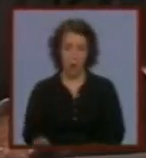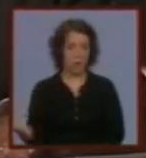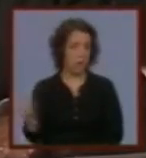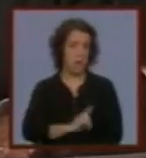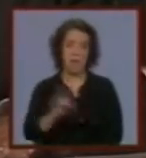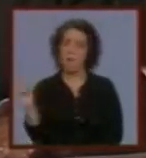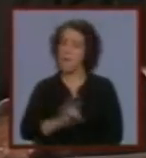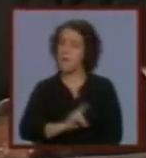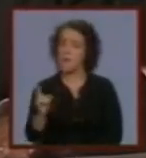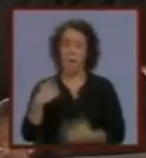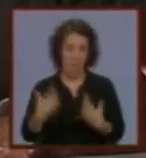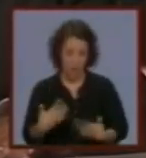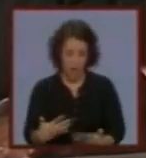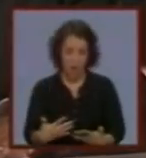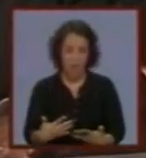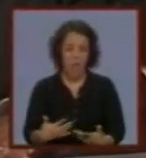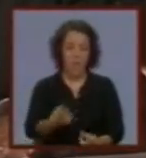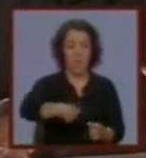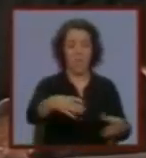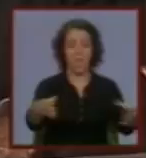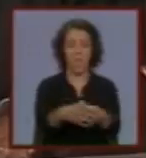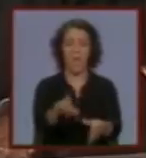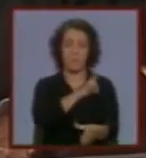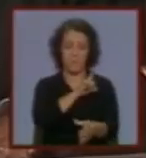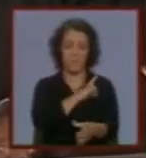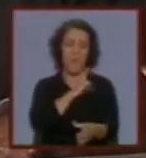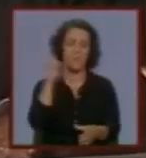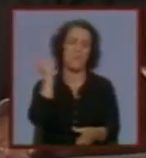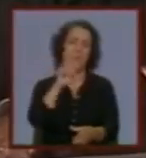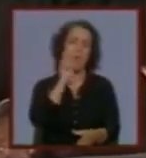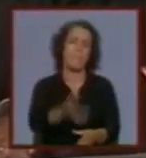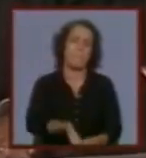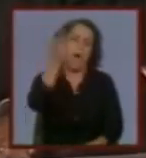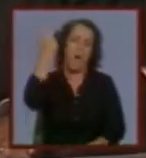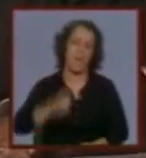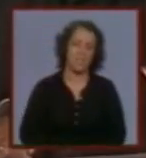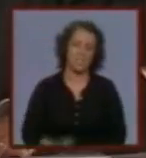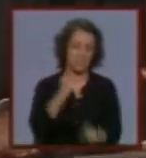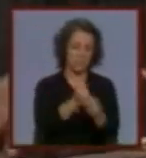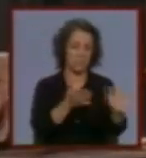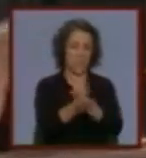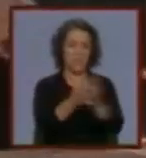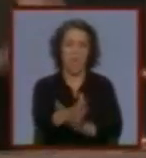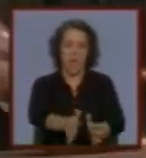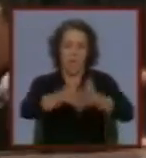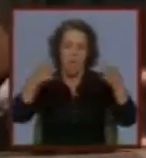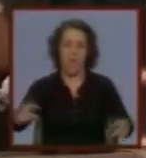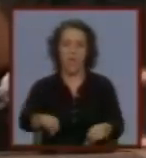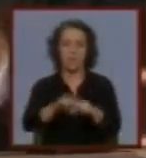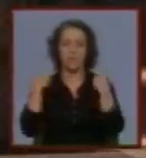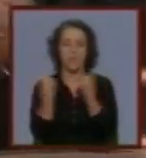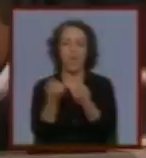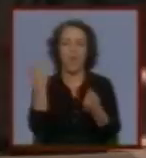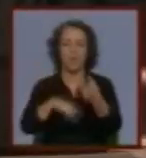agora a três vezes mais trabalhadores no setor privado a oferta muito maior então a sociedade que se